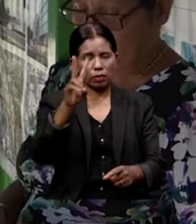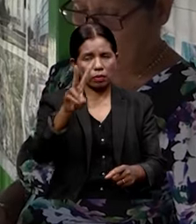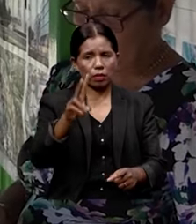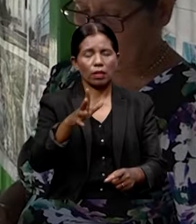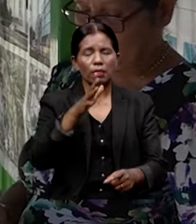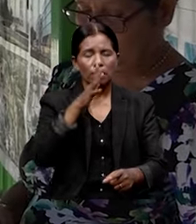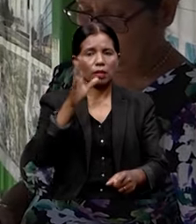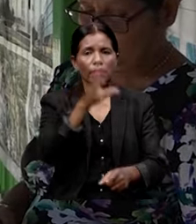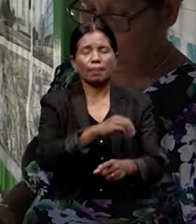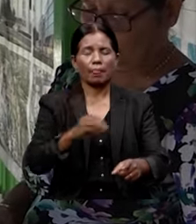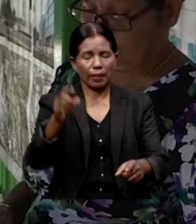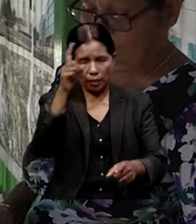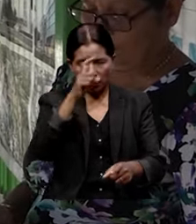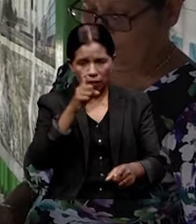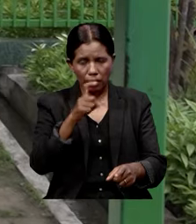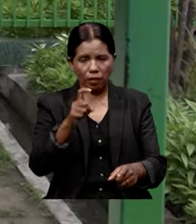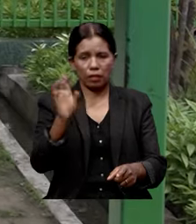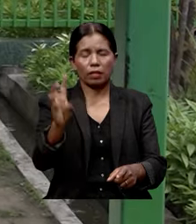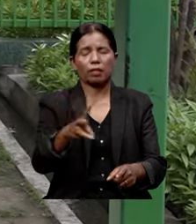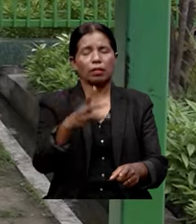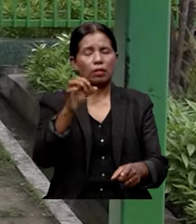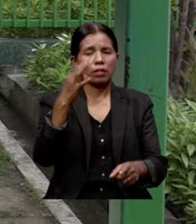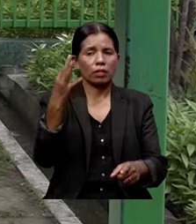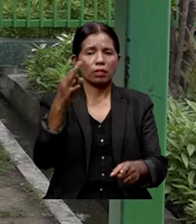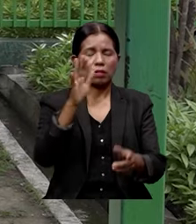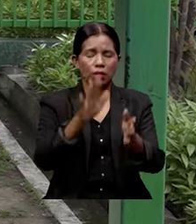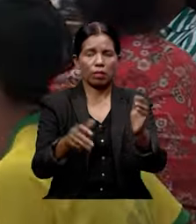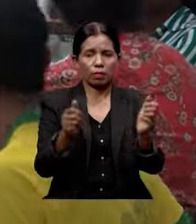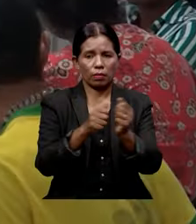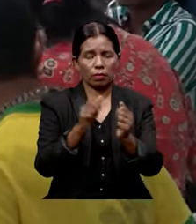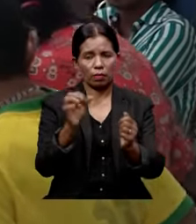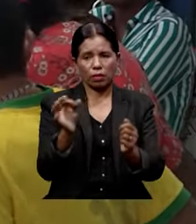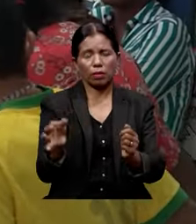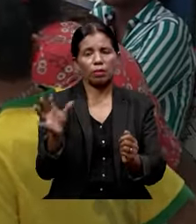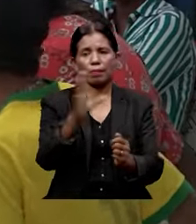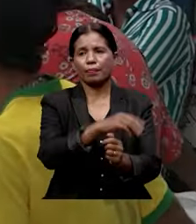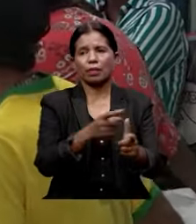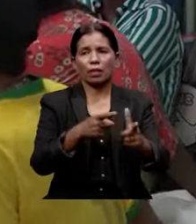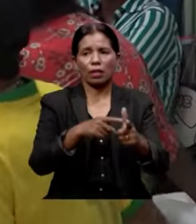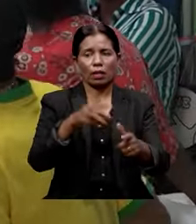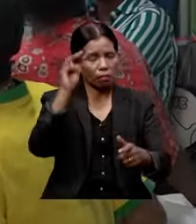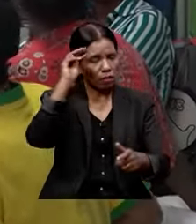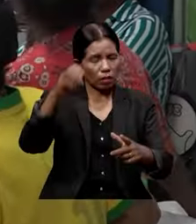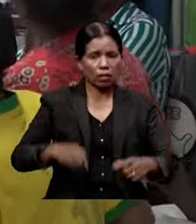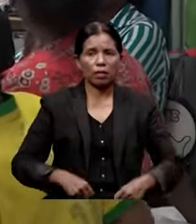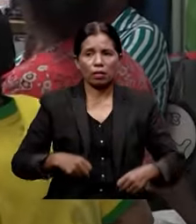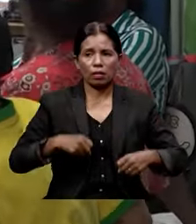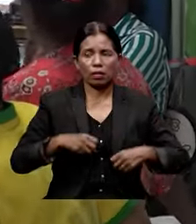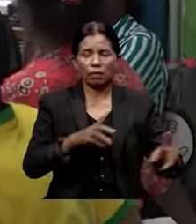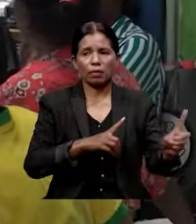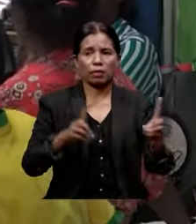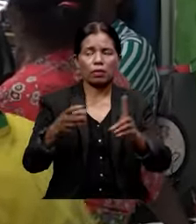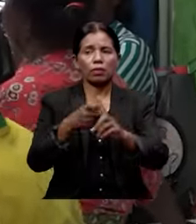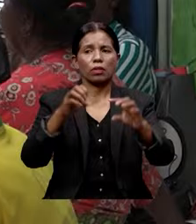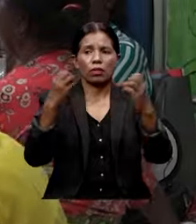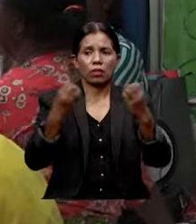bemak idade menu san resensia no ida de liu hat nulu persentu valu iha tinang riu rasam resin valu ministeru saudi implementa rekomendasam husi